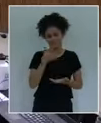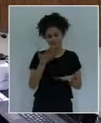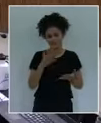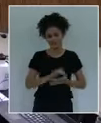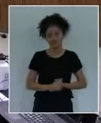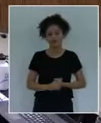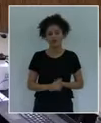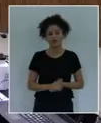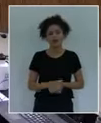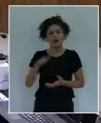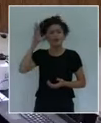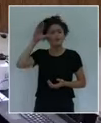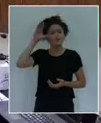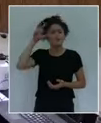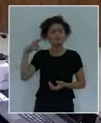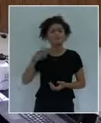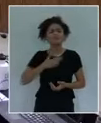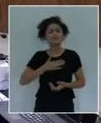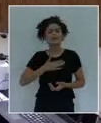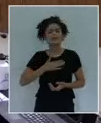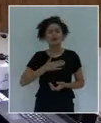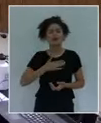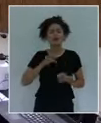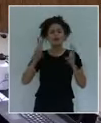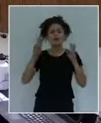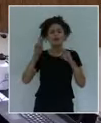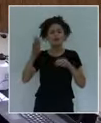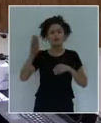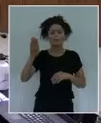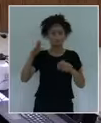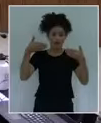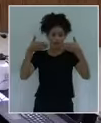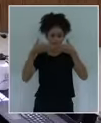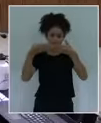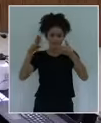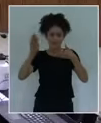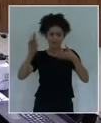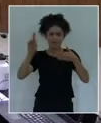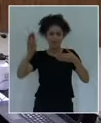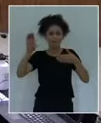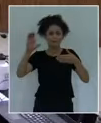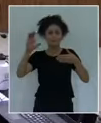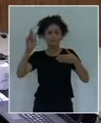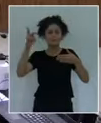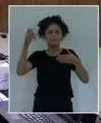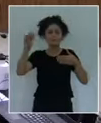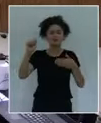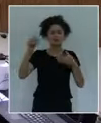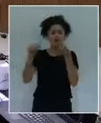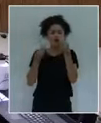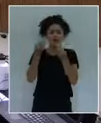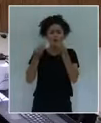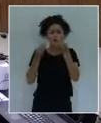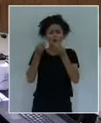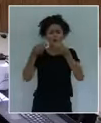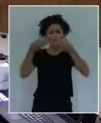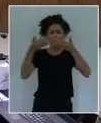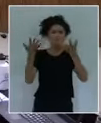vereadores da população a respeito da brecha. Que a brecha vai abrir a comporta, que a brecha soltou as comportas. É lógico